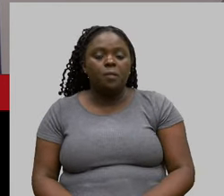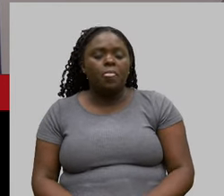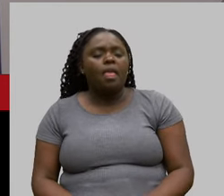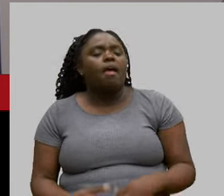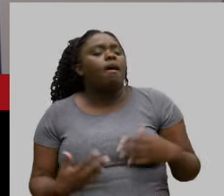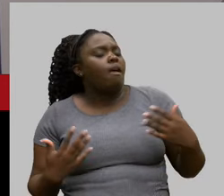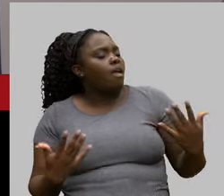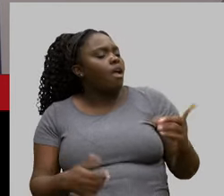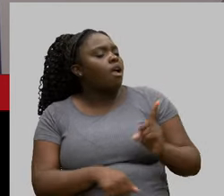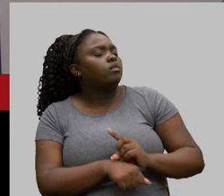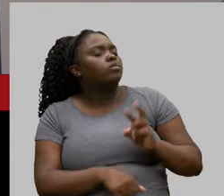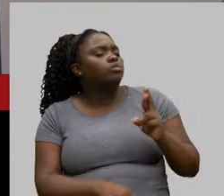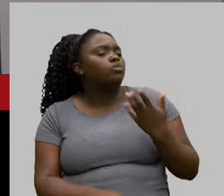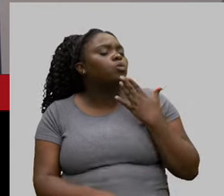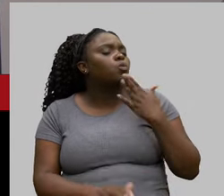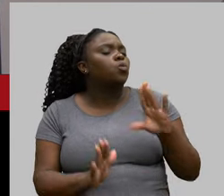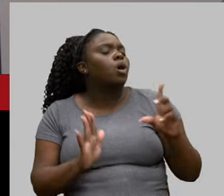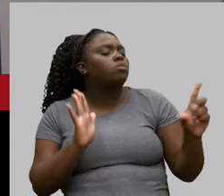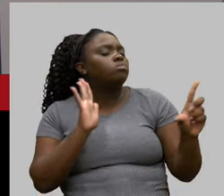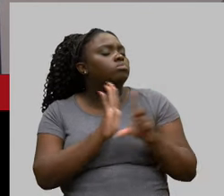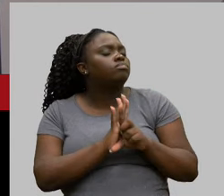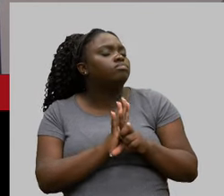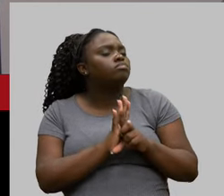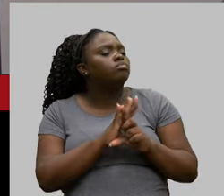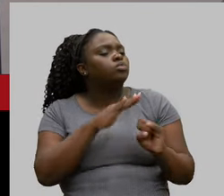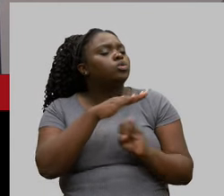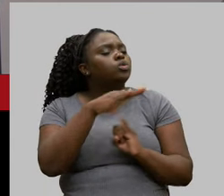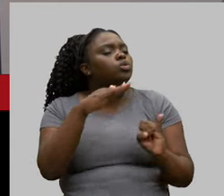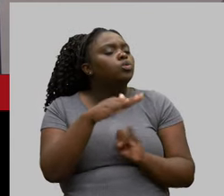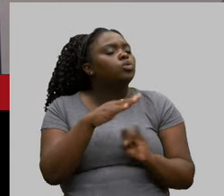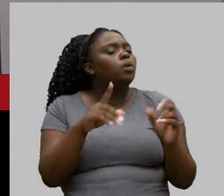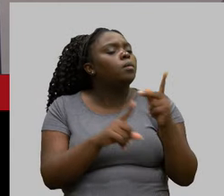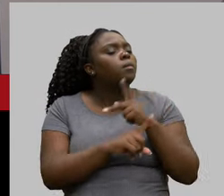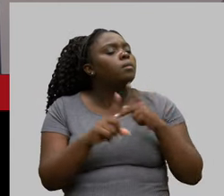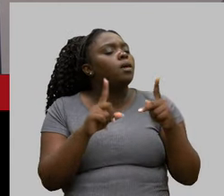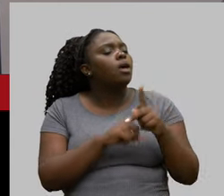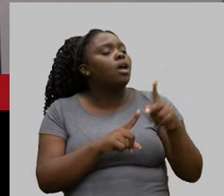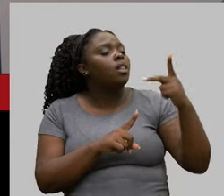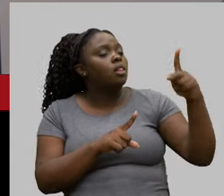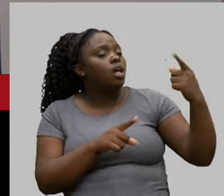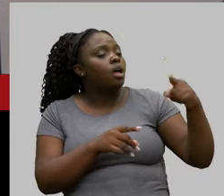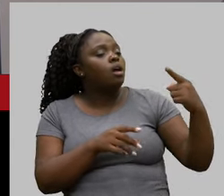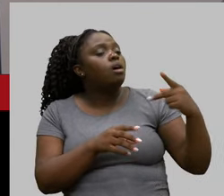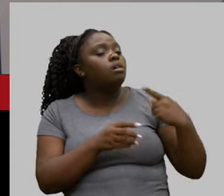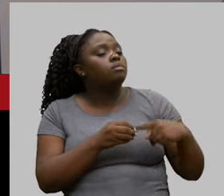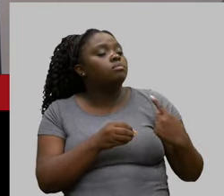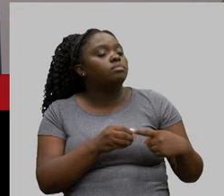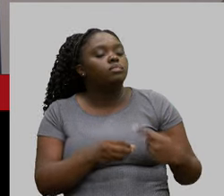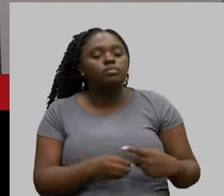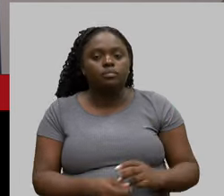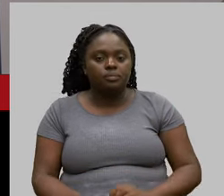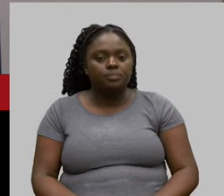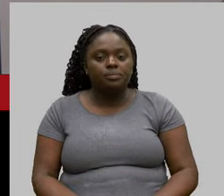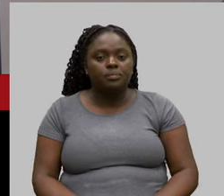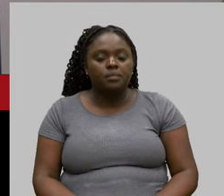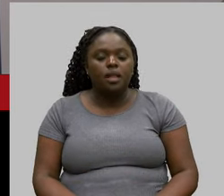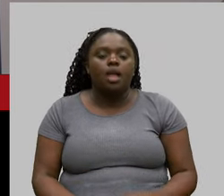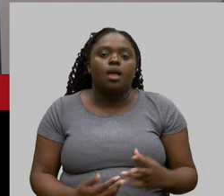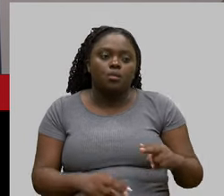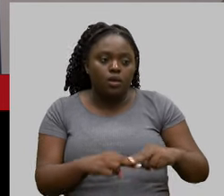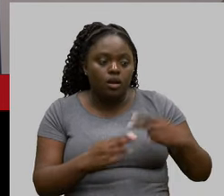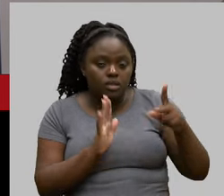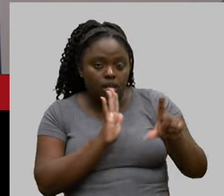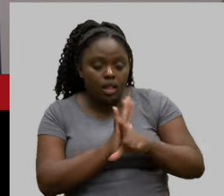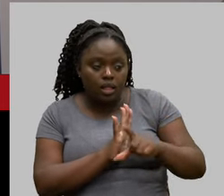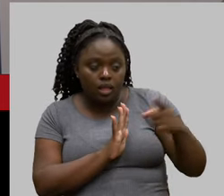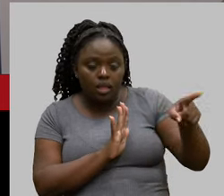a lei que instituiu a Previdência lá no seu município Aí sim a partir da análise da sua lei aí eu vou poder dizer